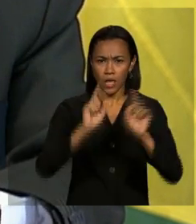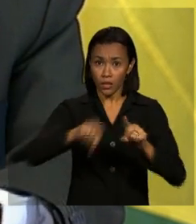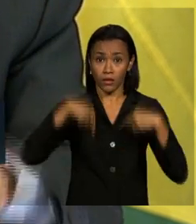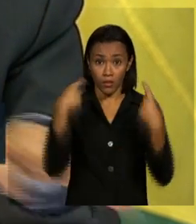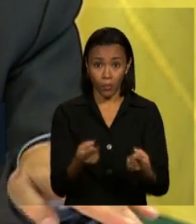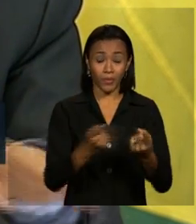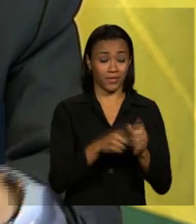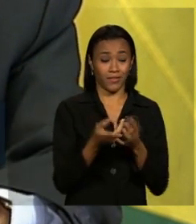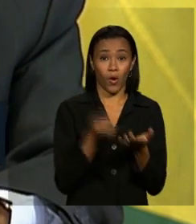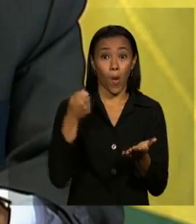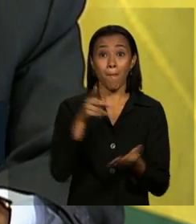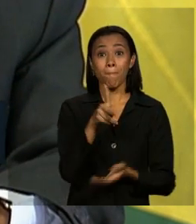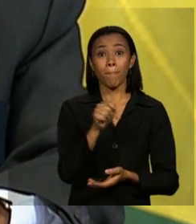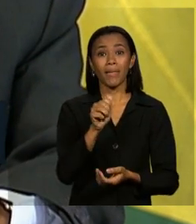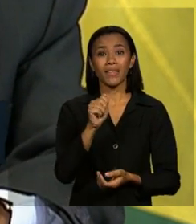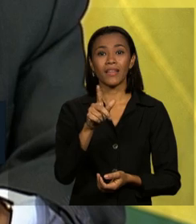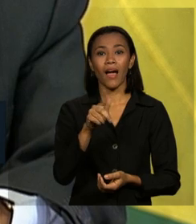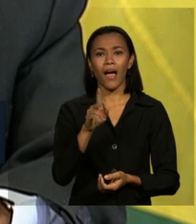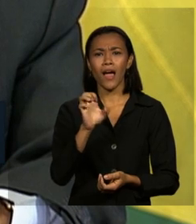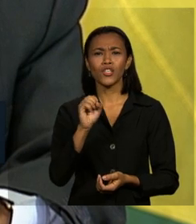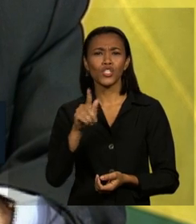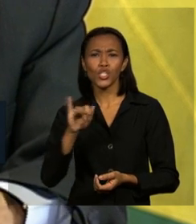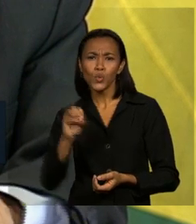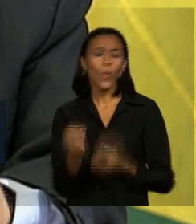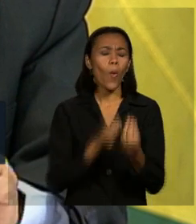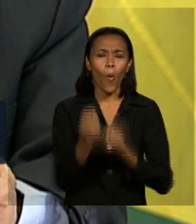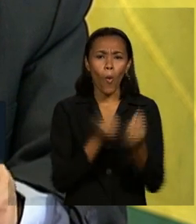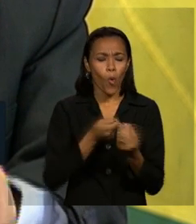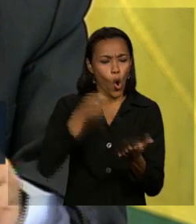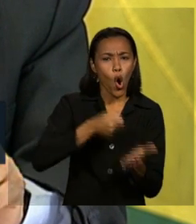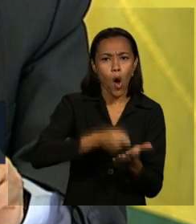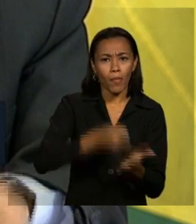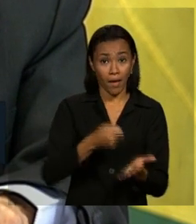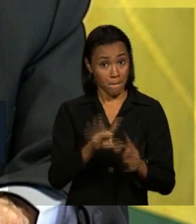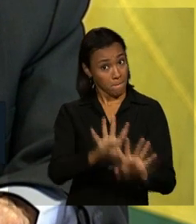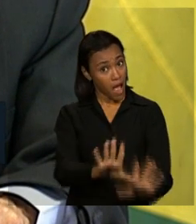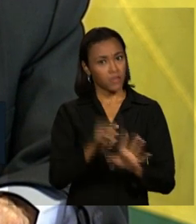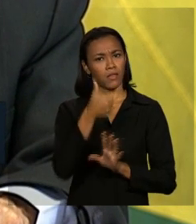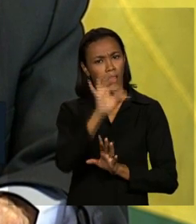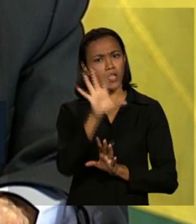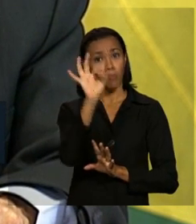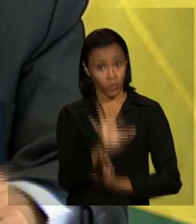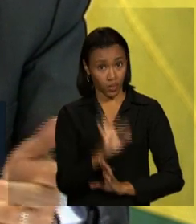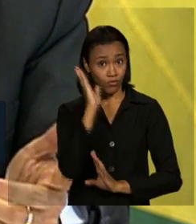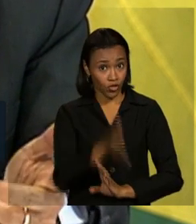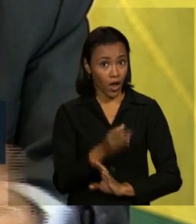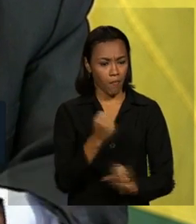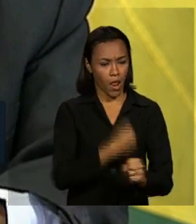cobrar o pedágio ele só vai começar a cobrar pedágio depois que ele tiver pelo menos 10% da duplicação